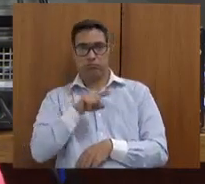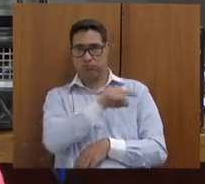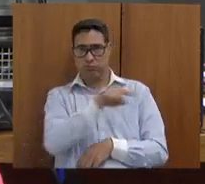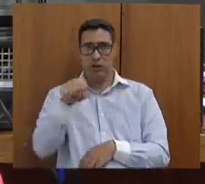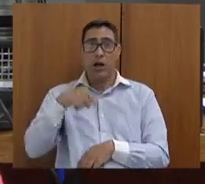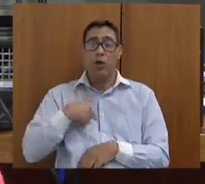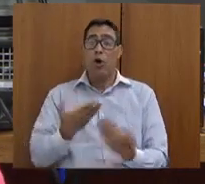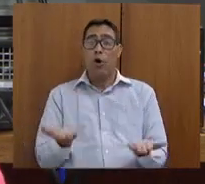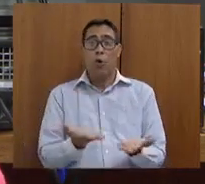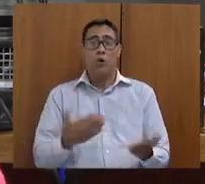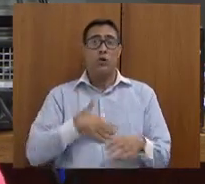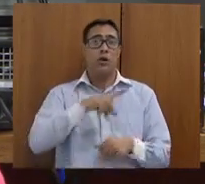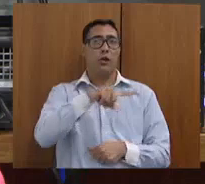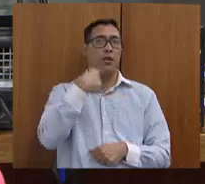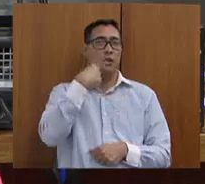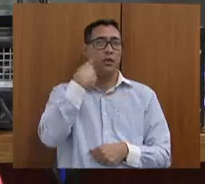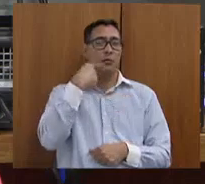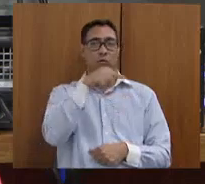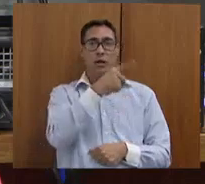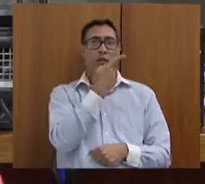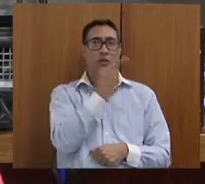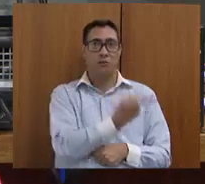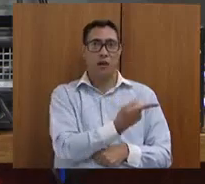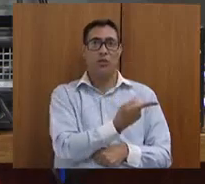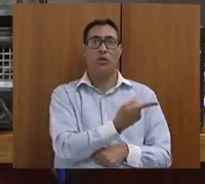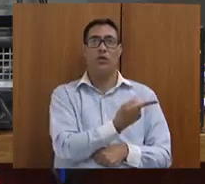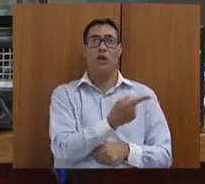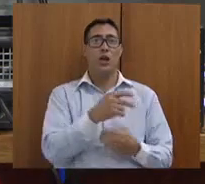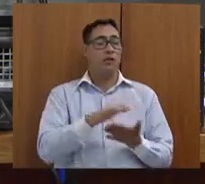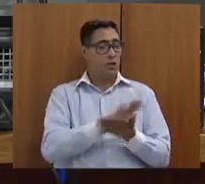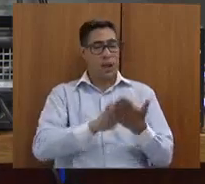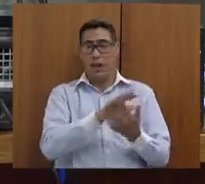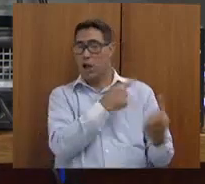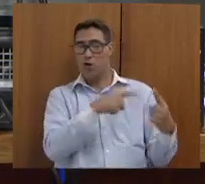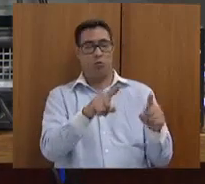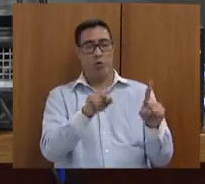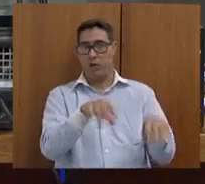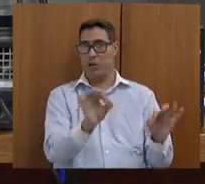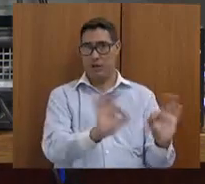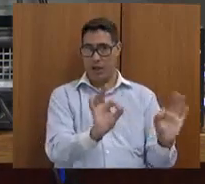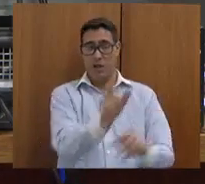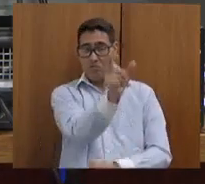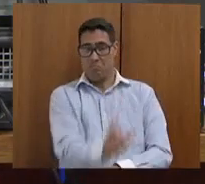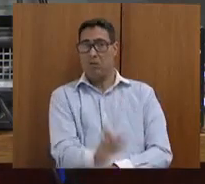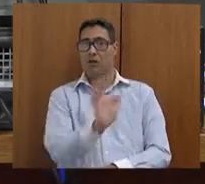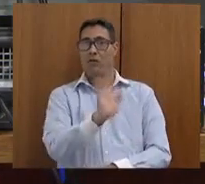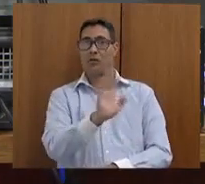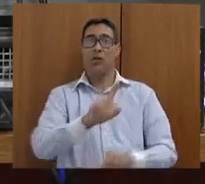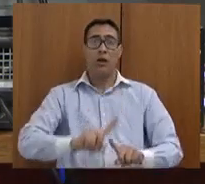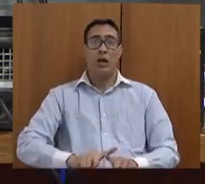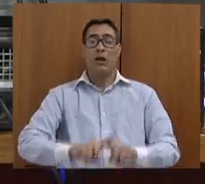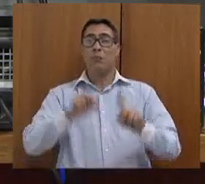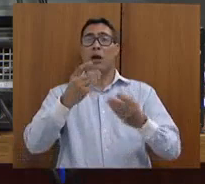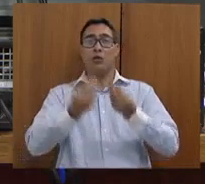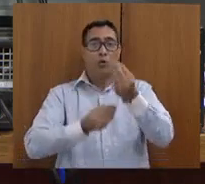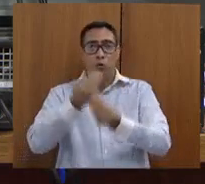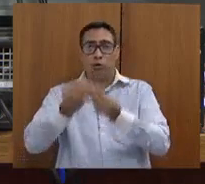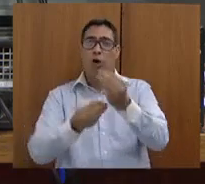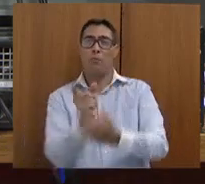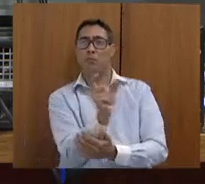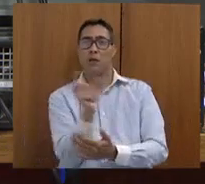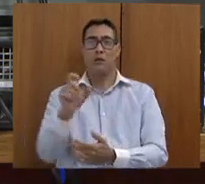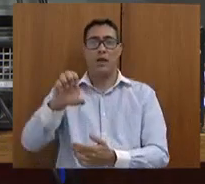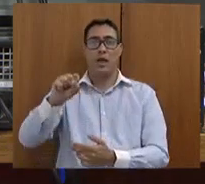do nosso colega deputado que não tem nada que contra ele mas ela mostra o quanto que a palavra estrutural é importante